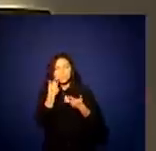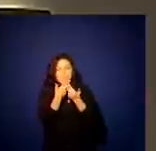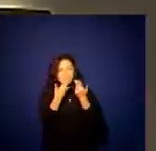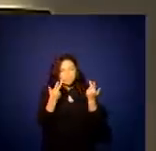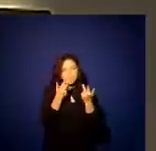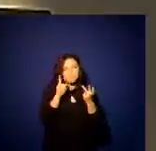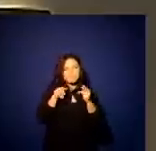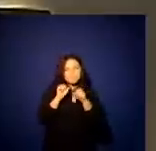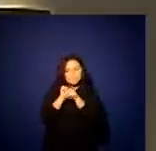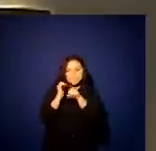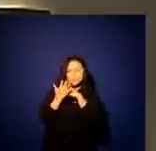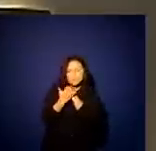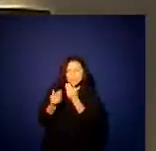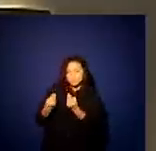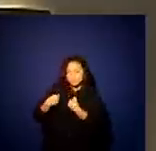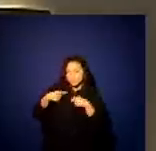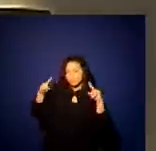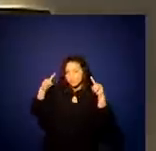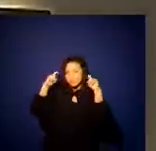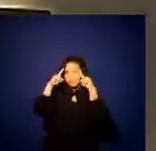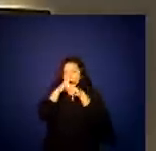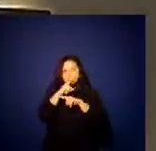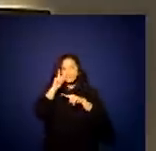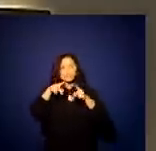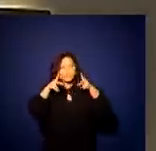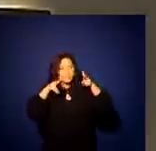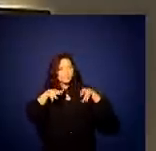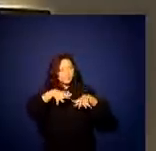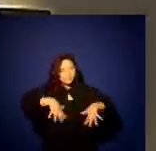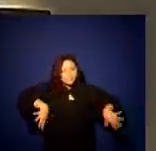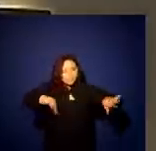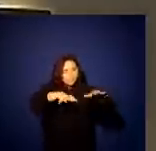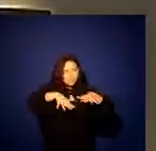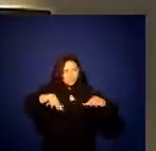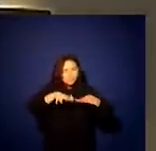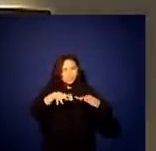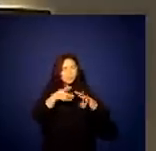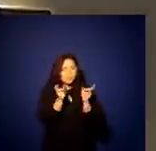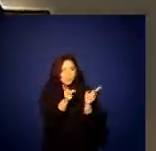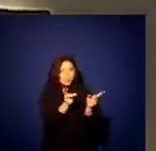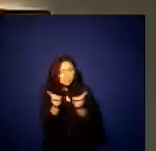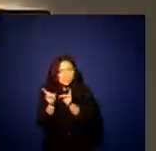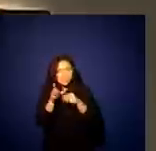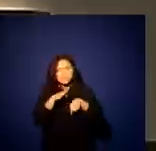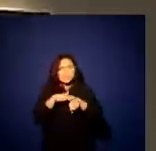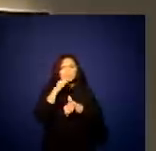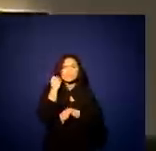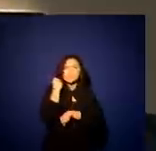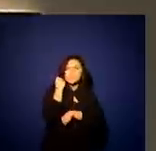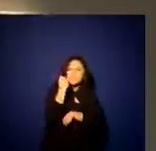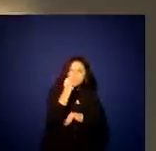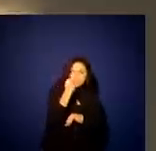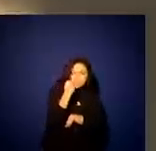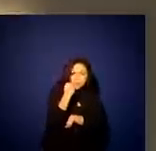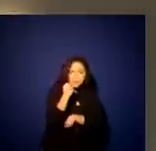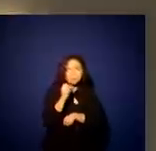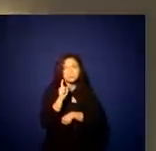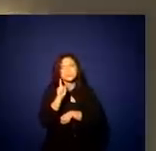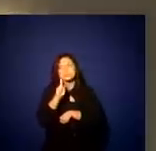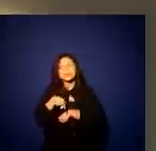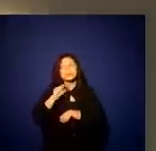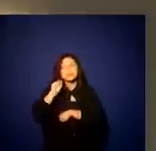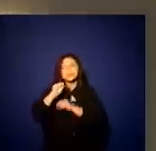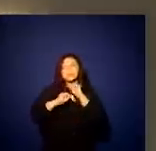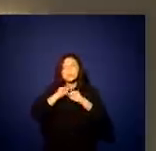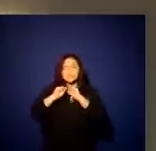titular está trazendo e é uma dinâmica muito de mercado emergente o mais forte tem um reforço imagina época de reforço